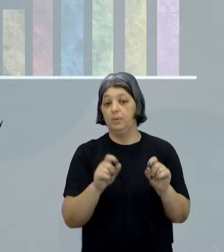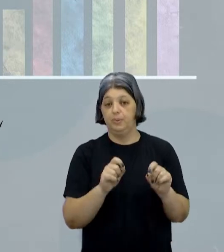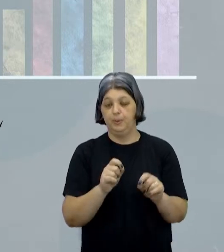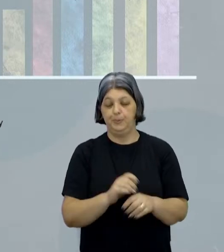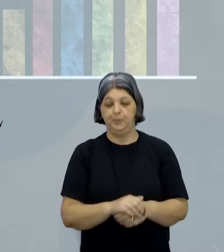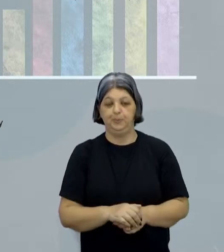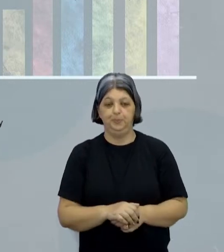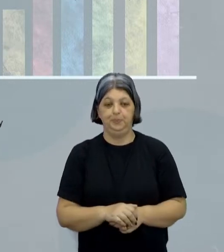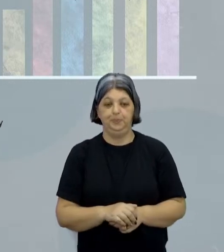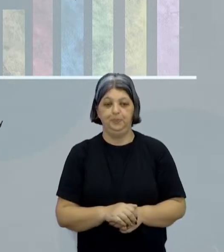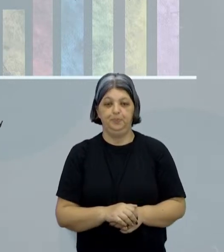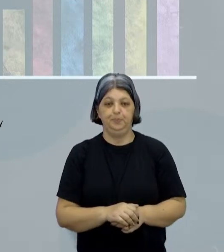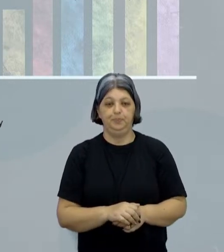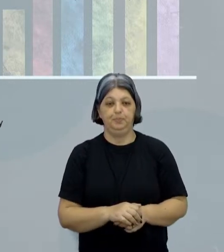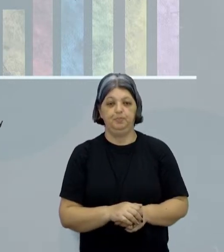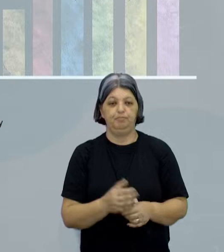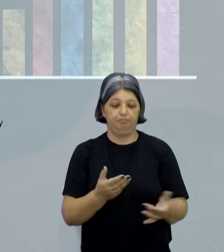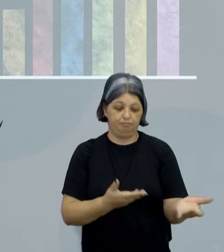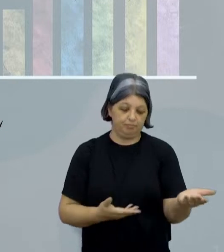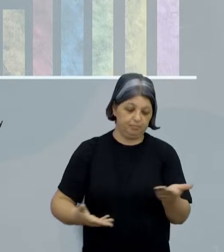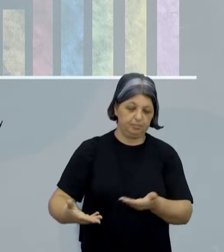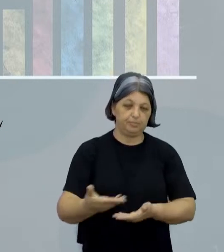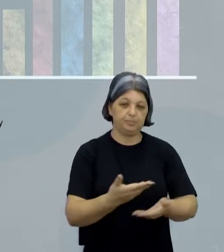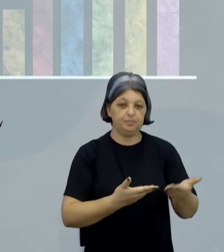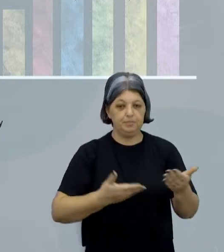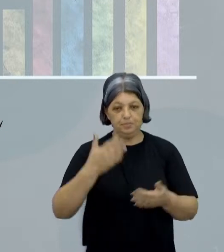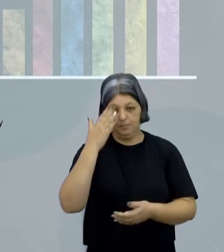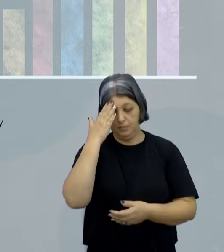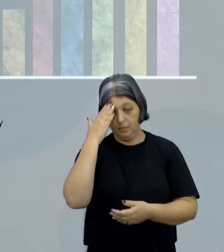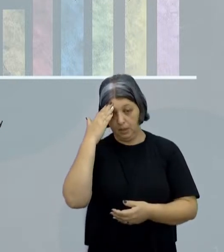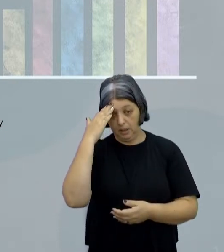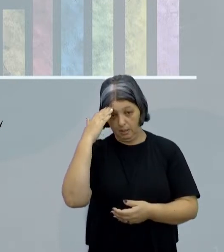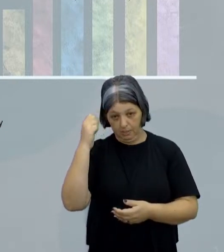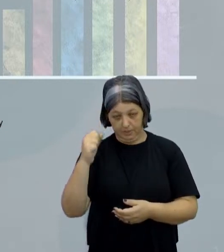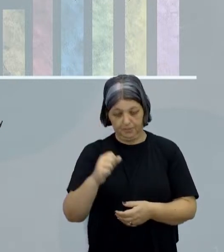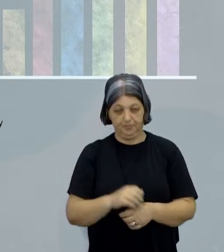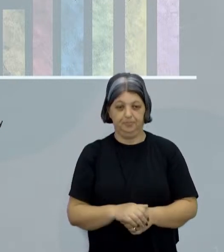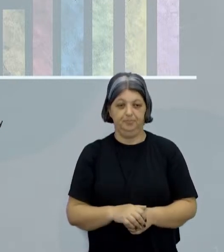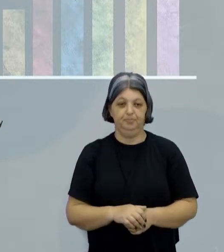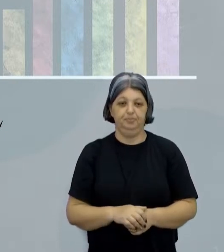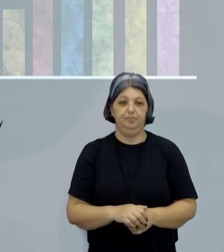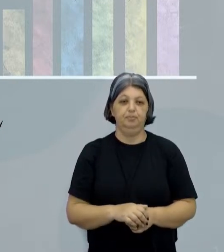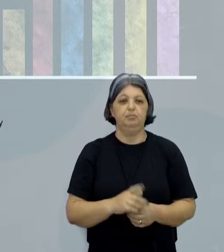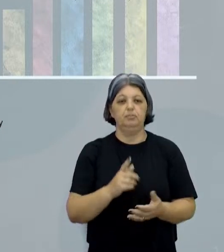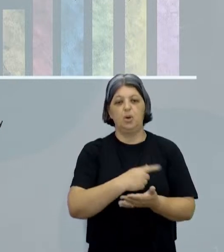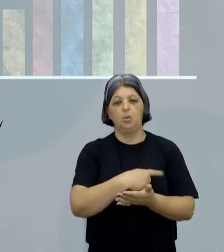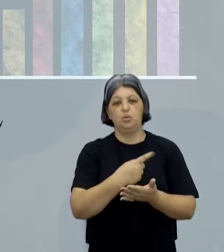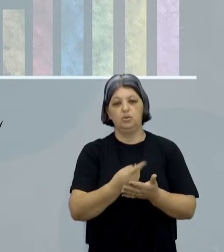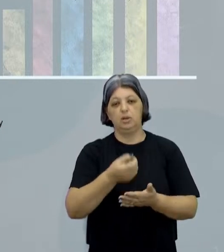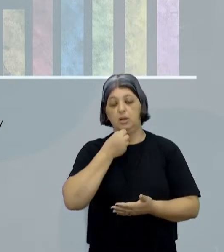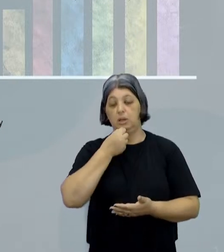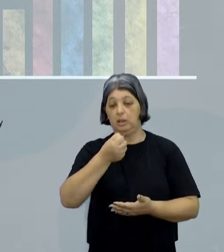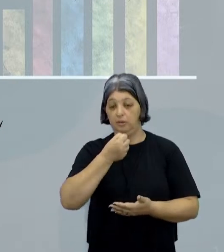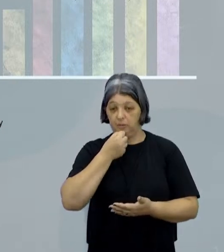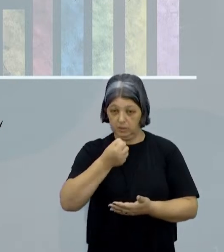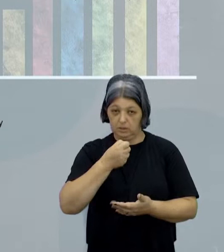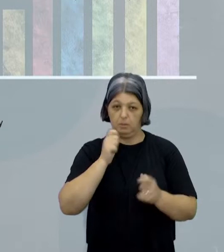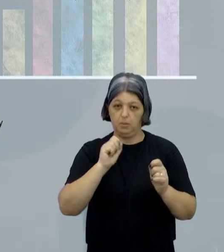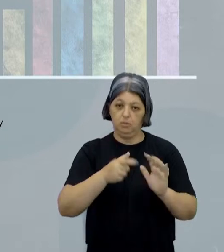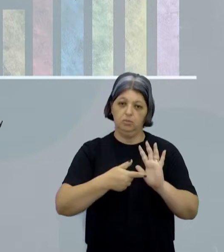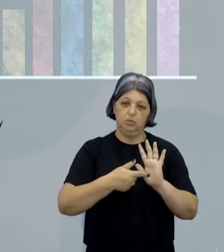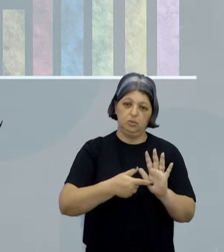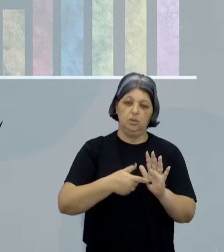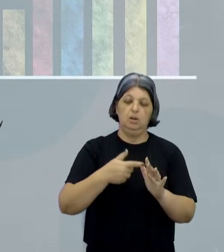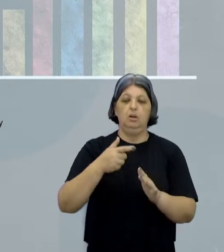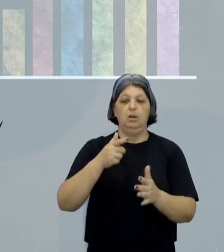Então, compartilhando saberes. O gênero entrevista pode apresentar-se na forma escrita